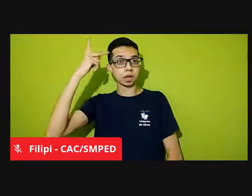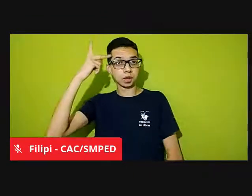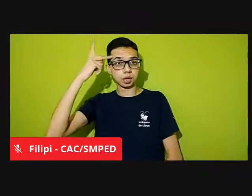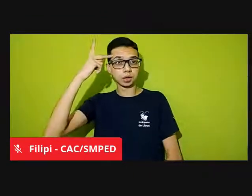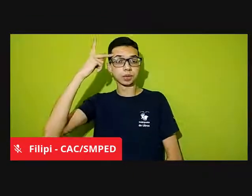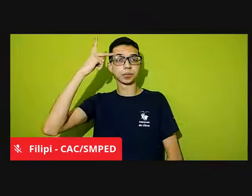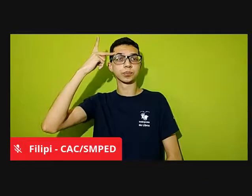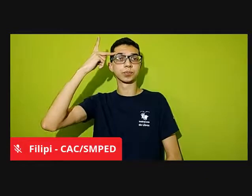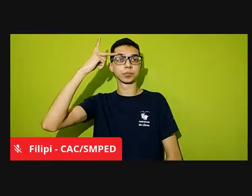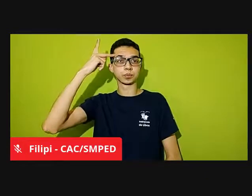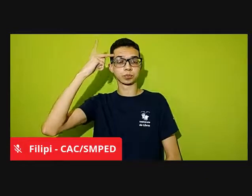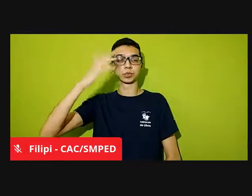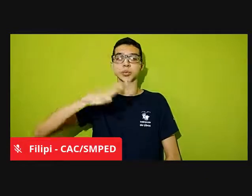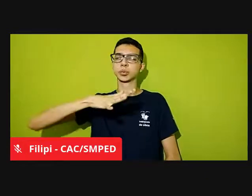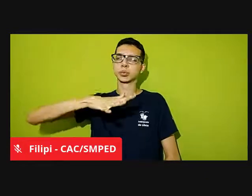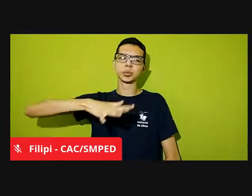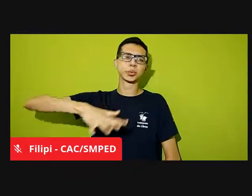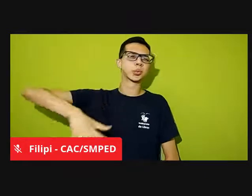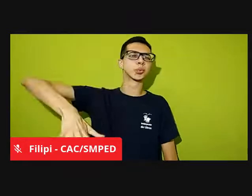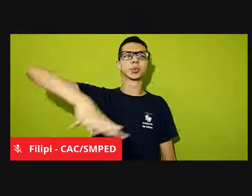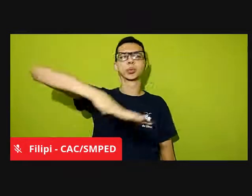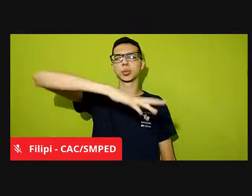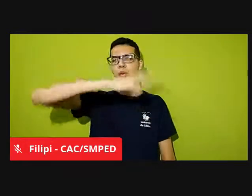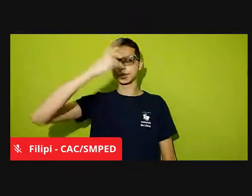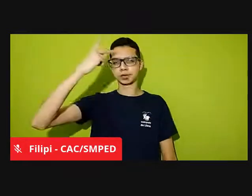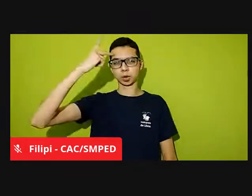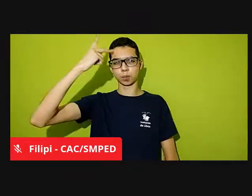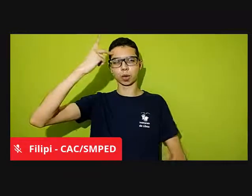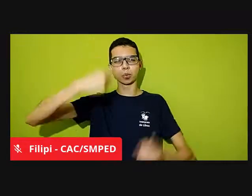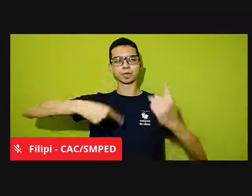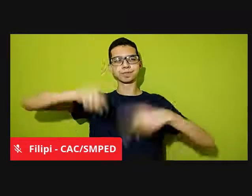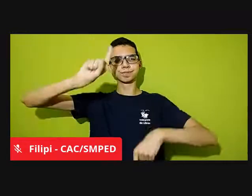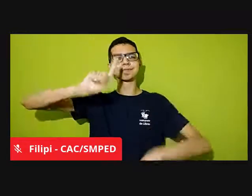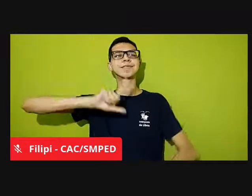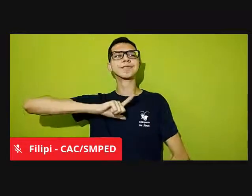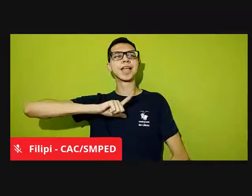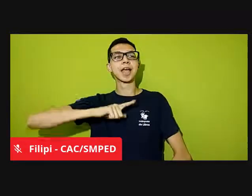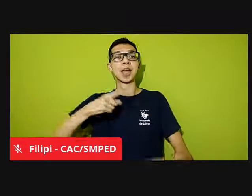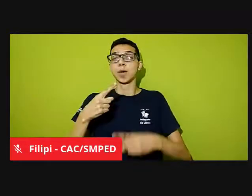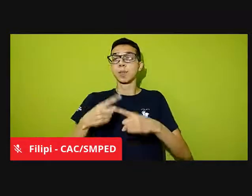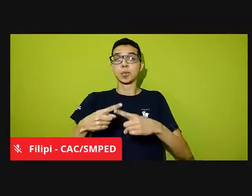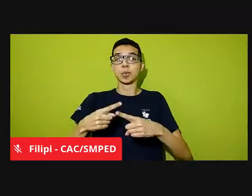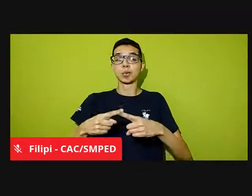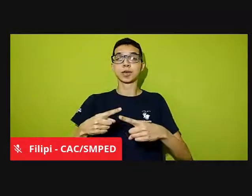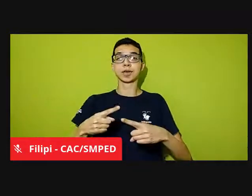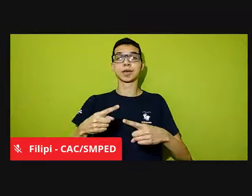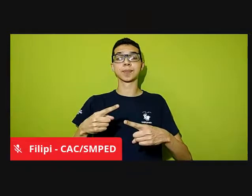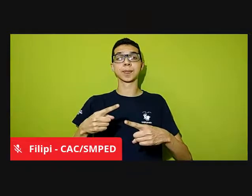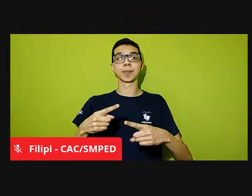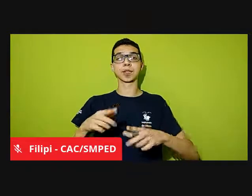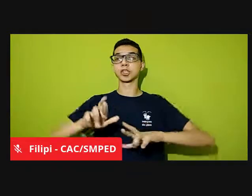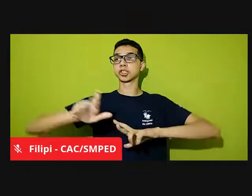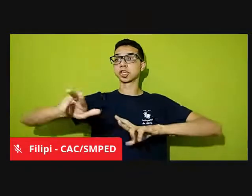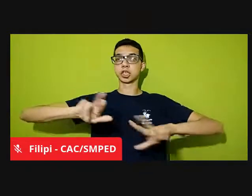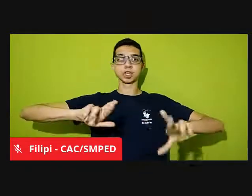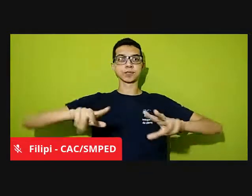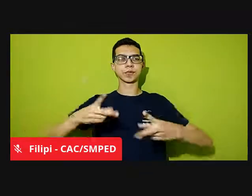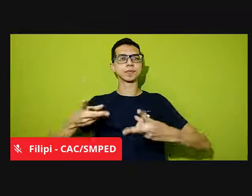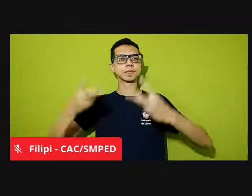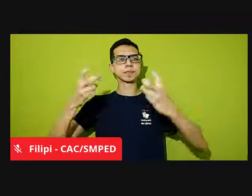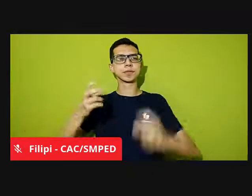ela tem, né, ela tem também esse potencial de trazer todas essas diferenças,